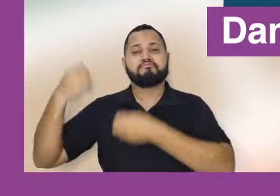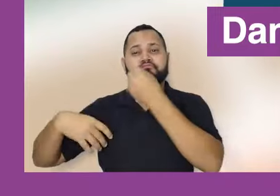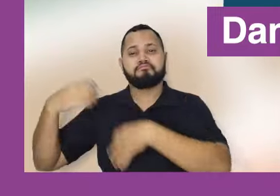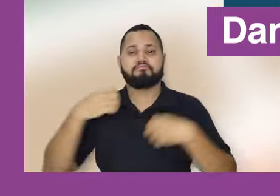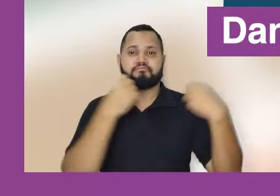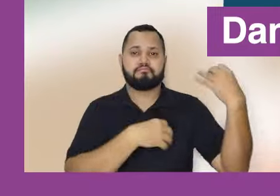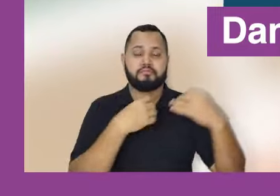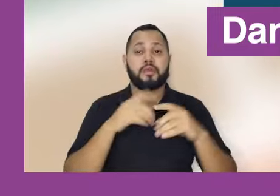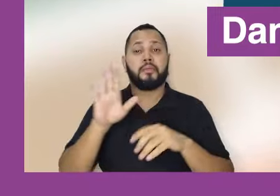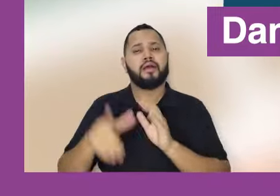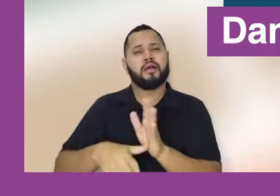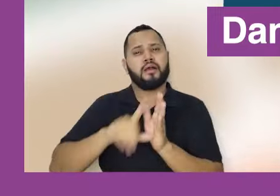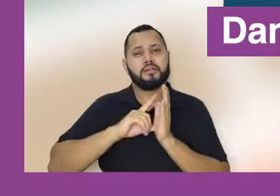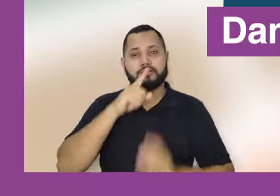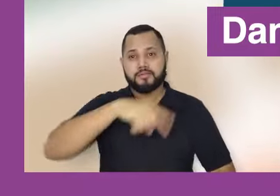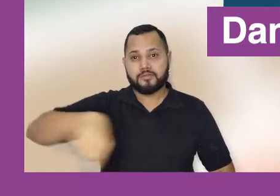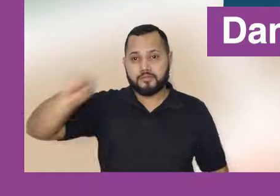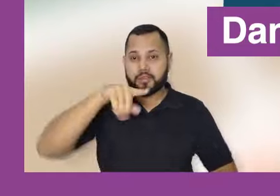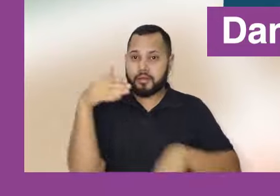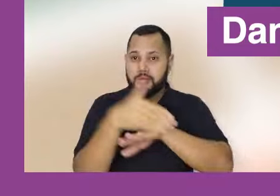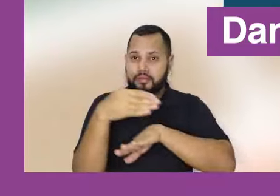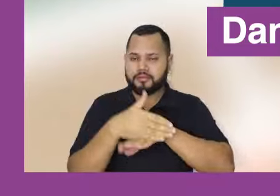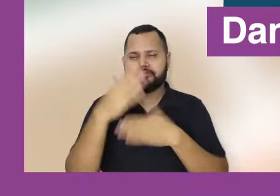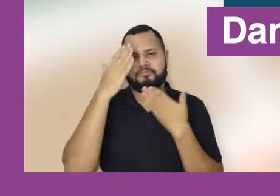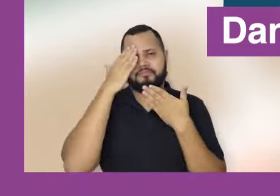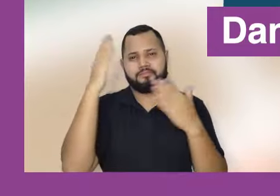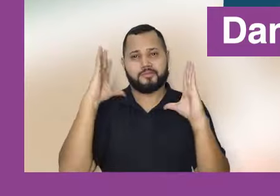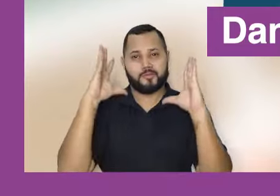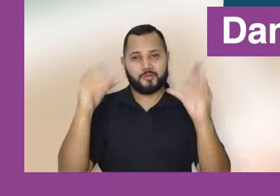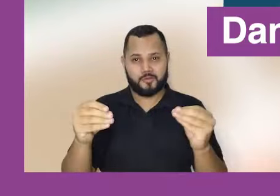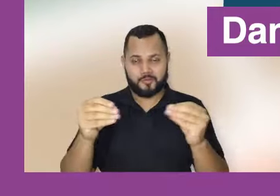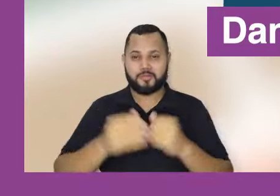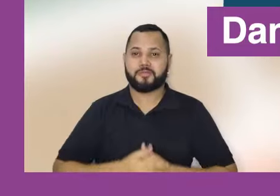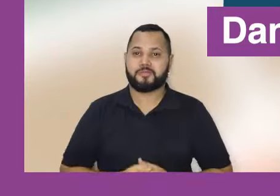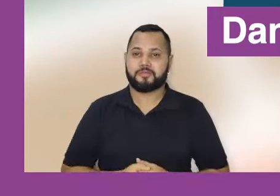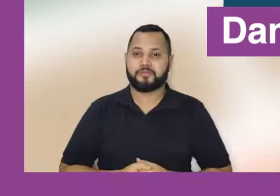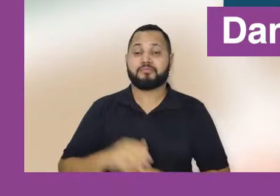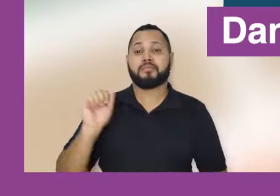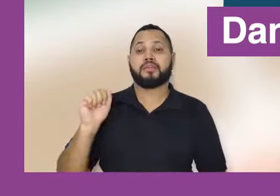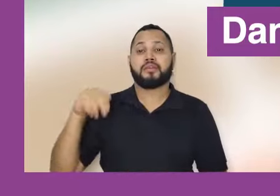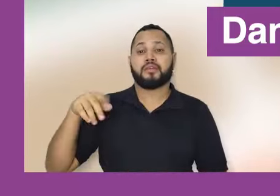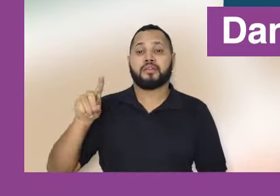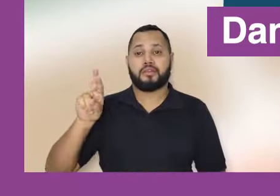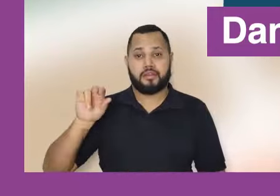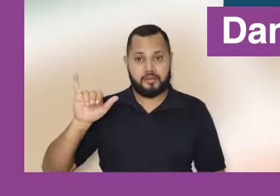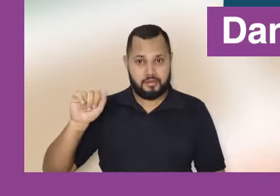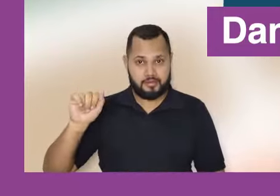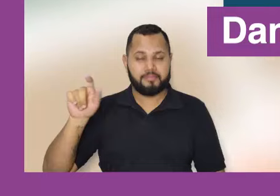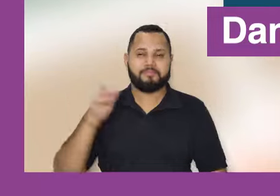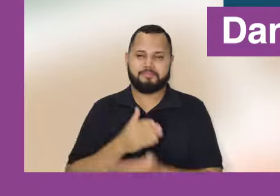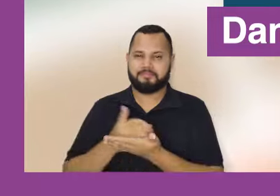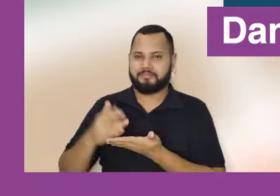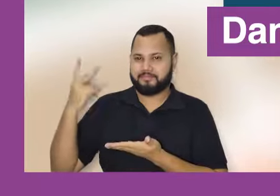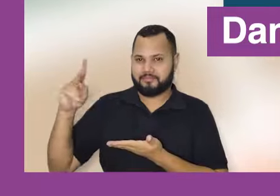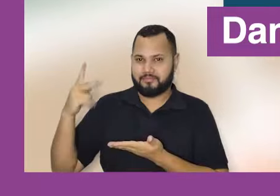expositoras mas antes quero agradecer a participação de vocês sejam todas muito bem-vindas Andreia Clemente estão começando por ela